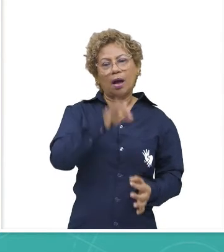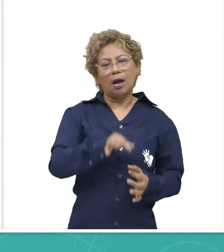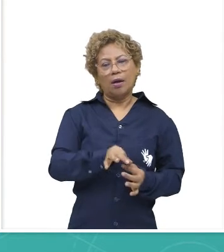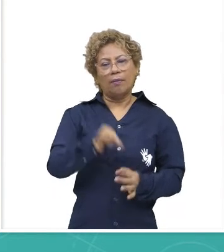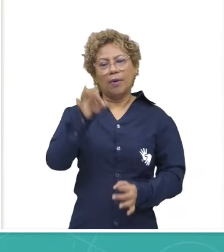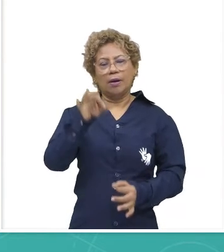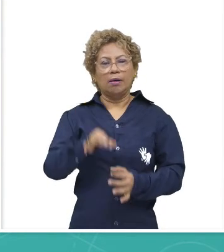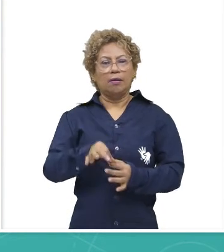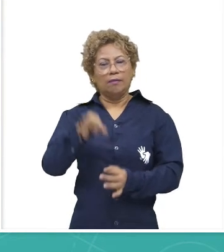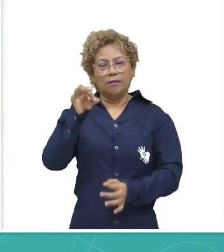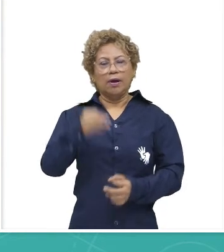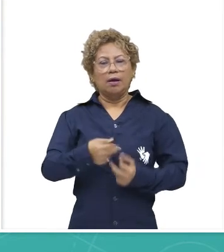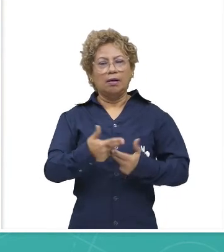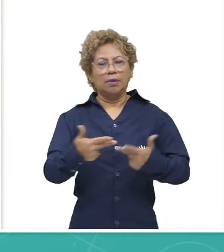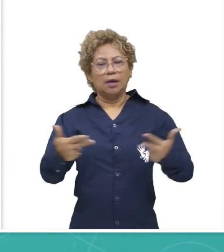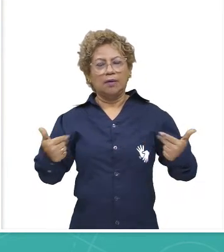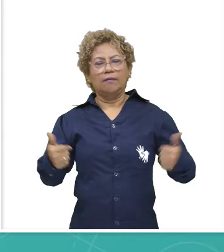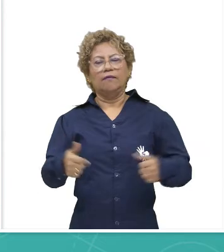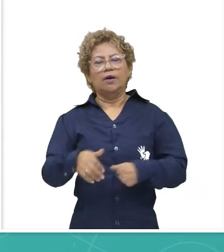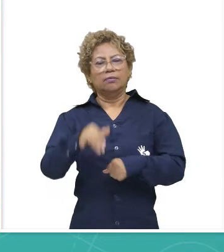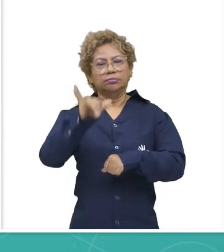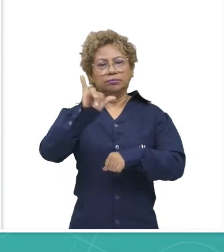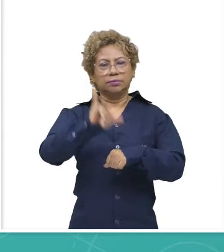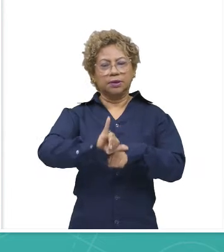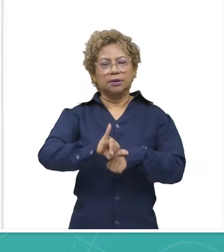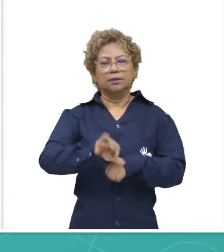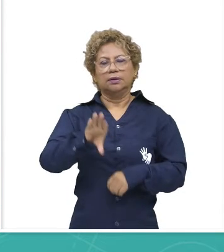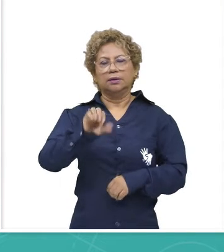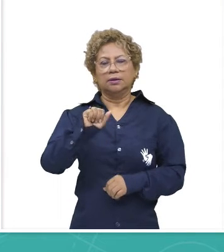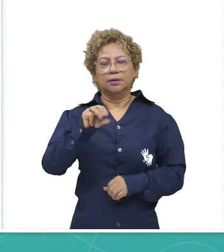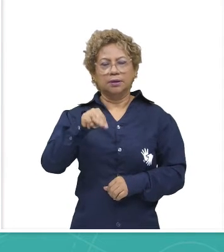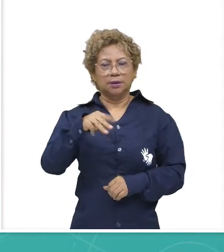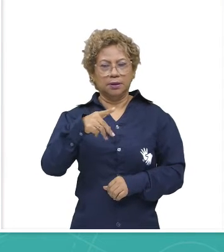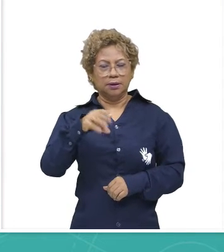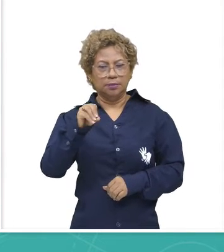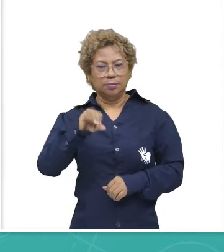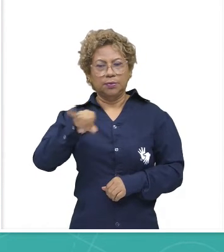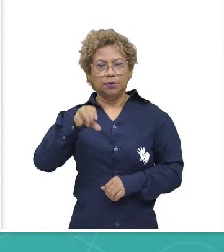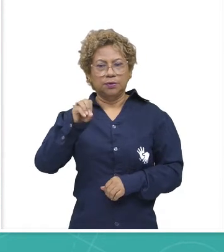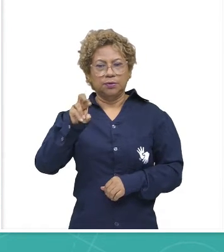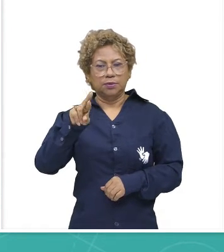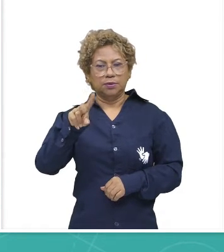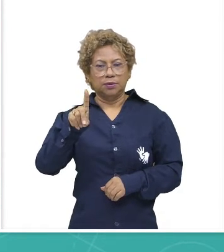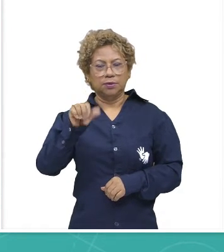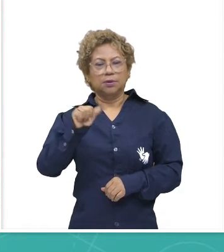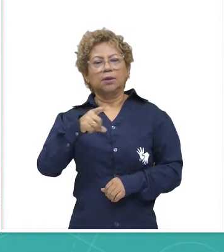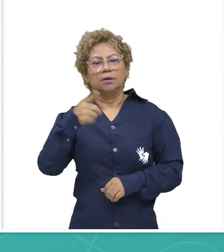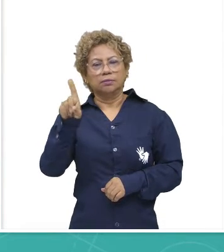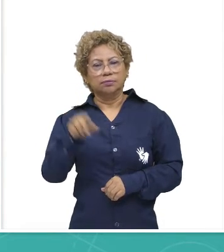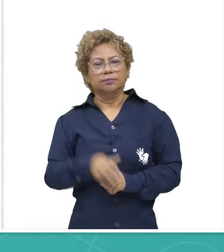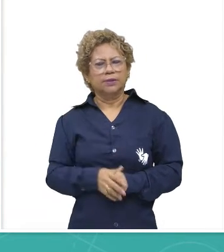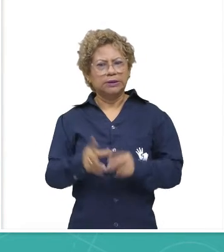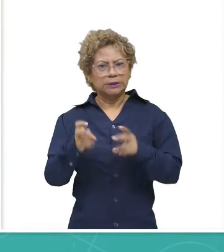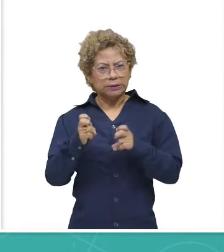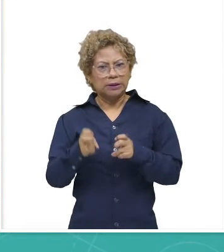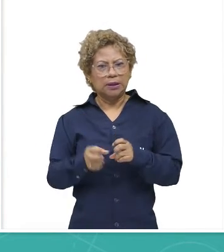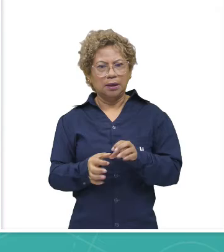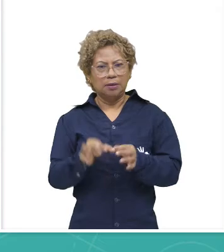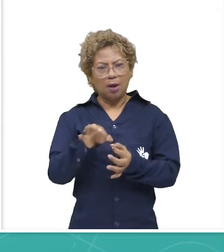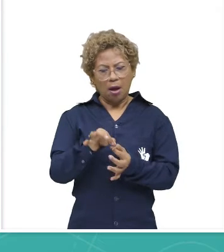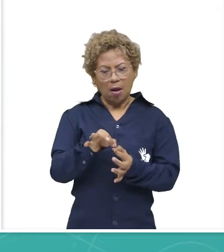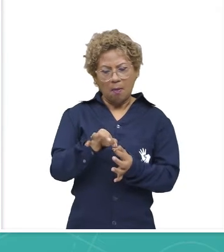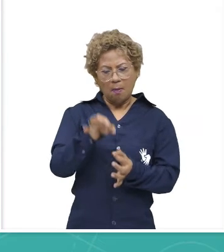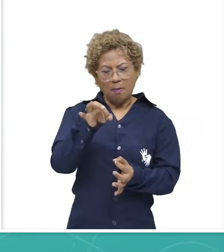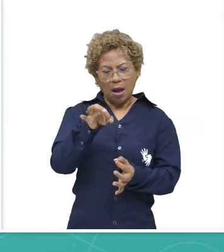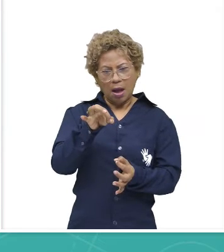tem Campos do Jordão, olha só, ele é mais alto. Reparem que se eu tenho um ponto mais alto, o que a gente